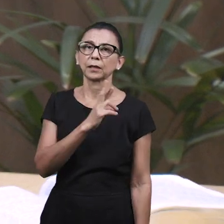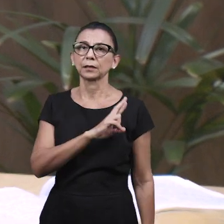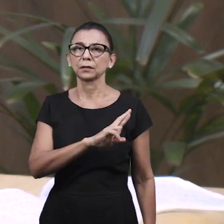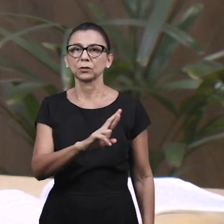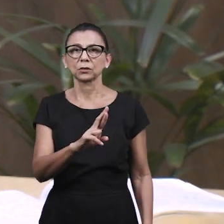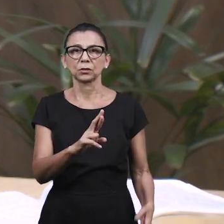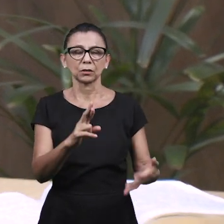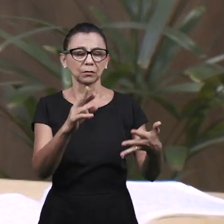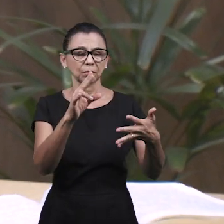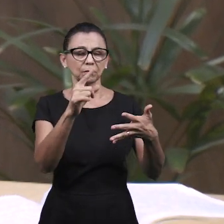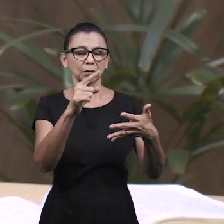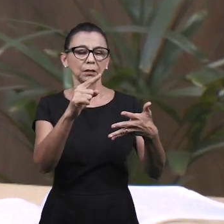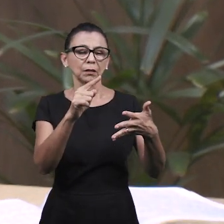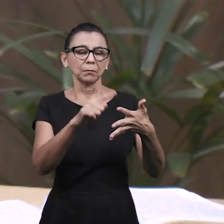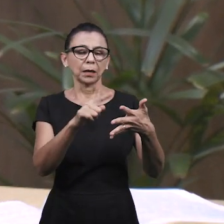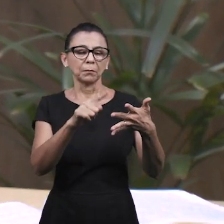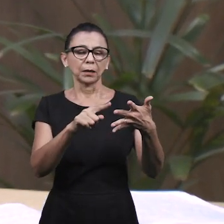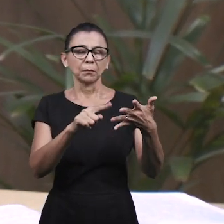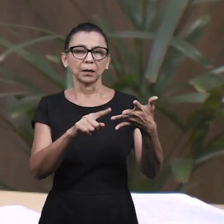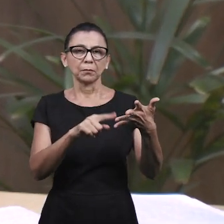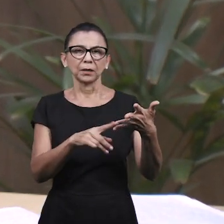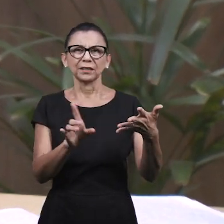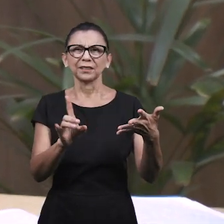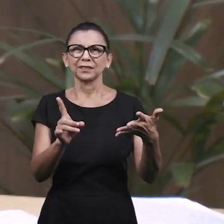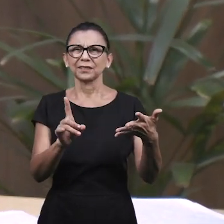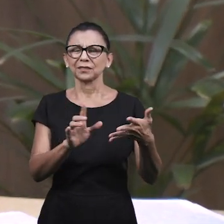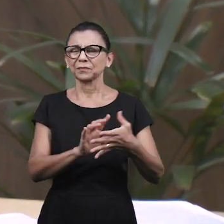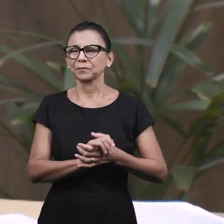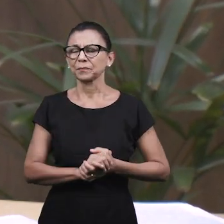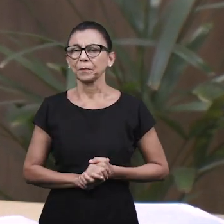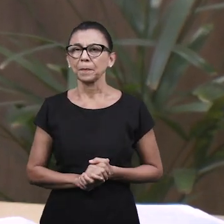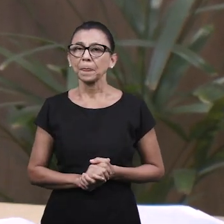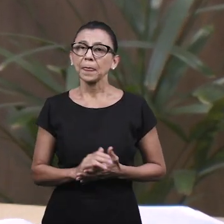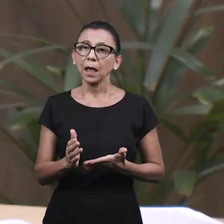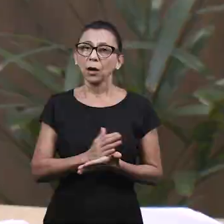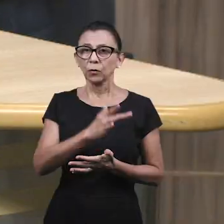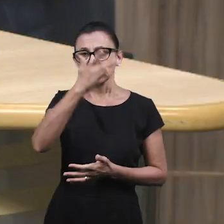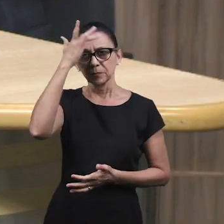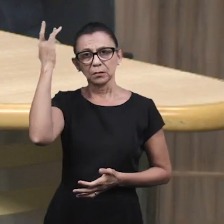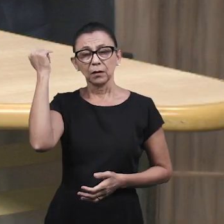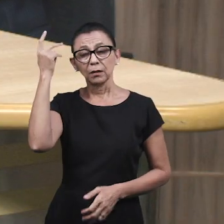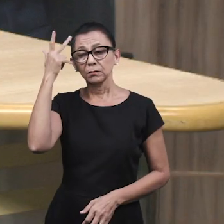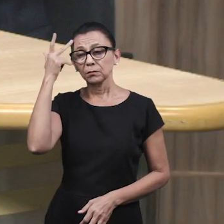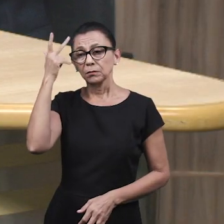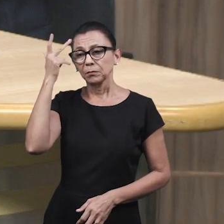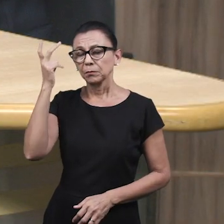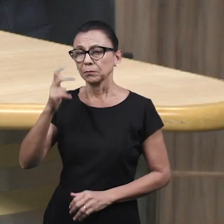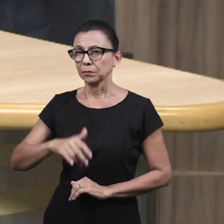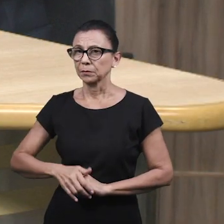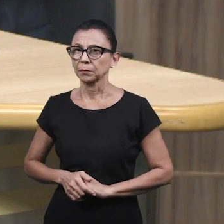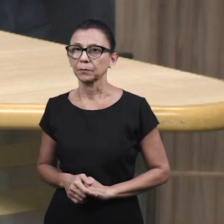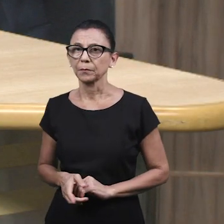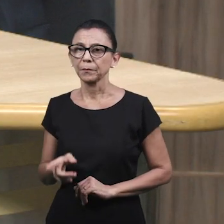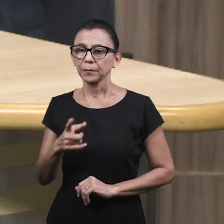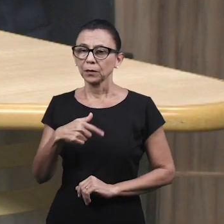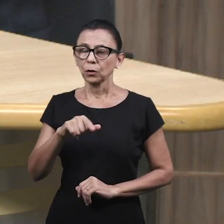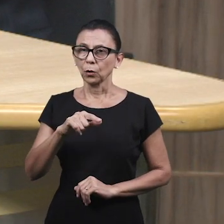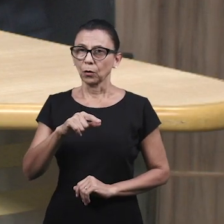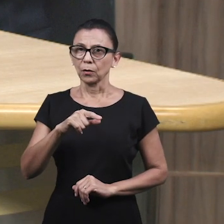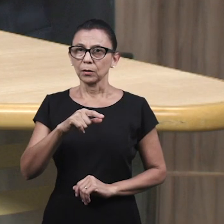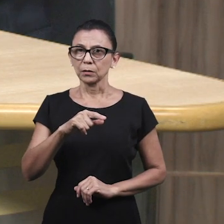religião A, B, C, D, porque muita gente acha que isso é normal. Há um respeito à